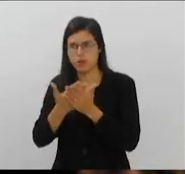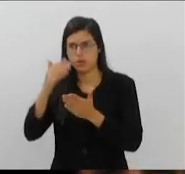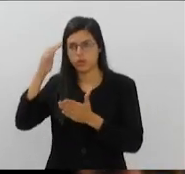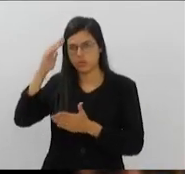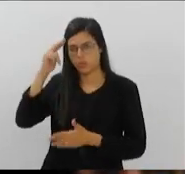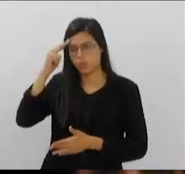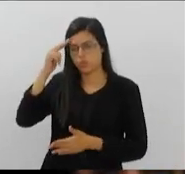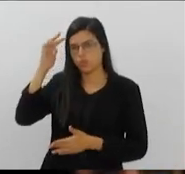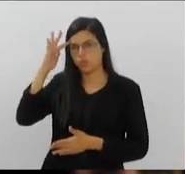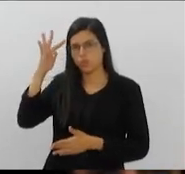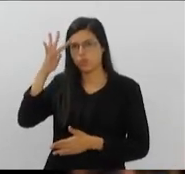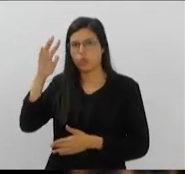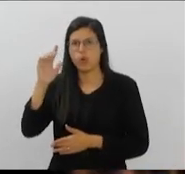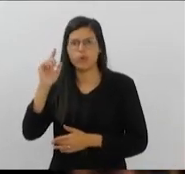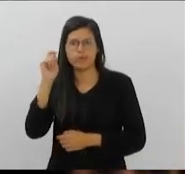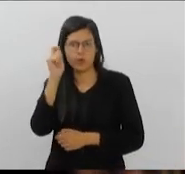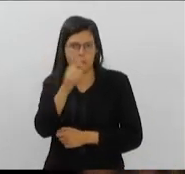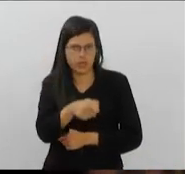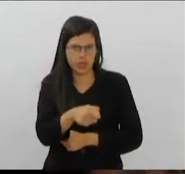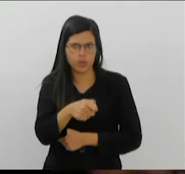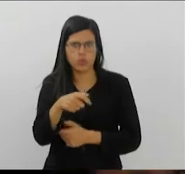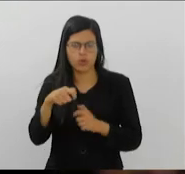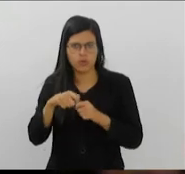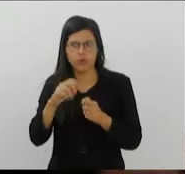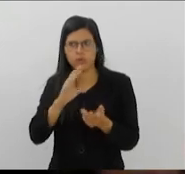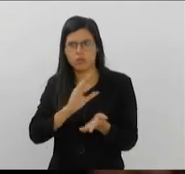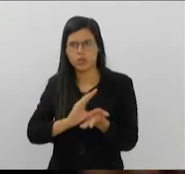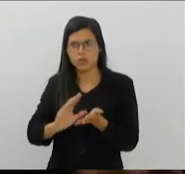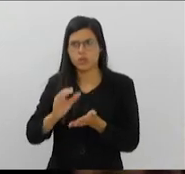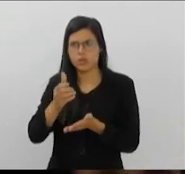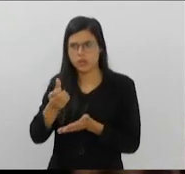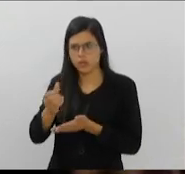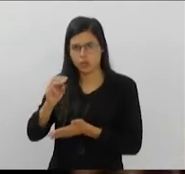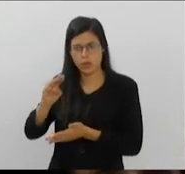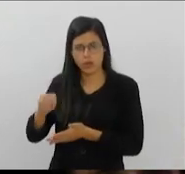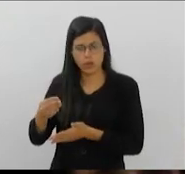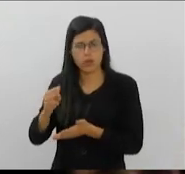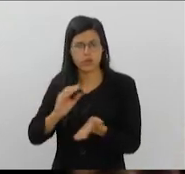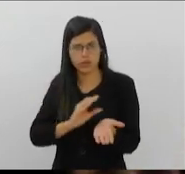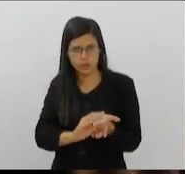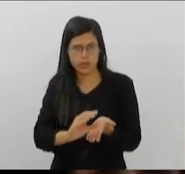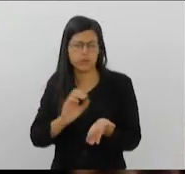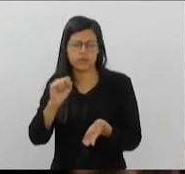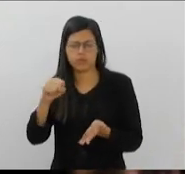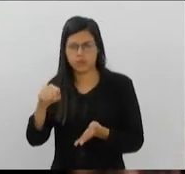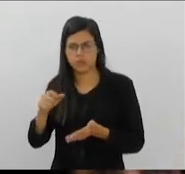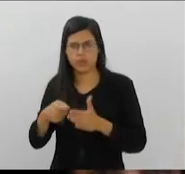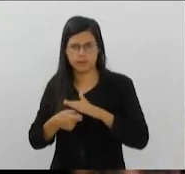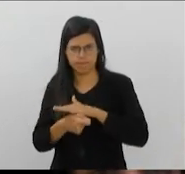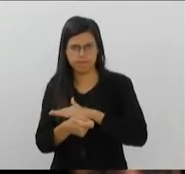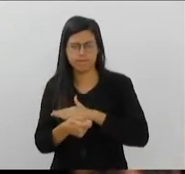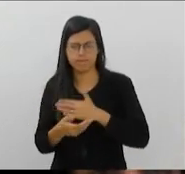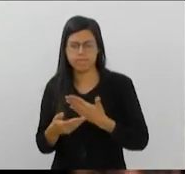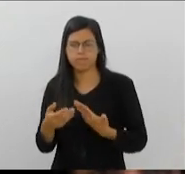6 milhões que foi dentro daquele parque. As pessoas falam assim, mas foi 6 milhões de investimento? Sim. Mas agora, daqui para frente, o que ele vai